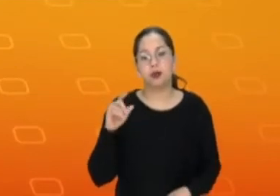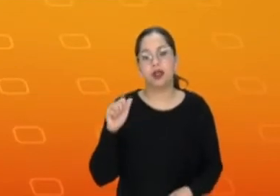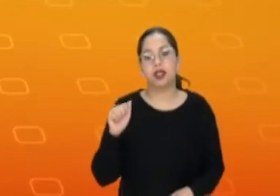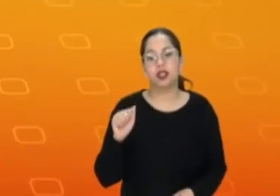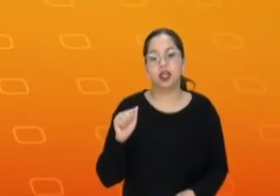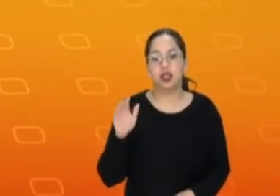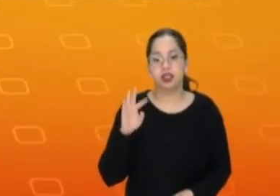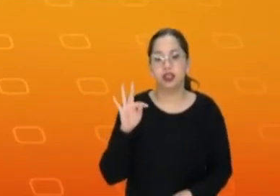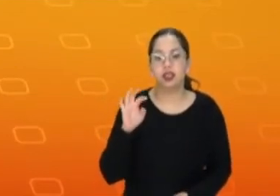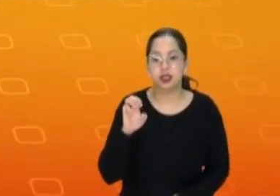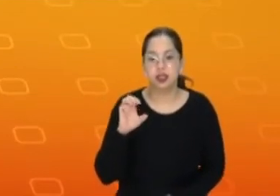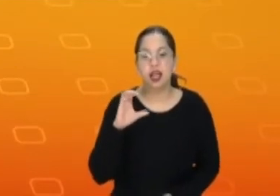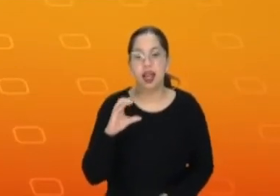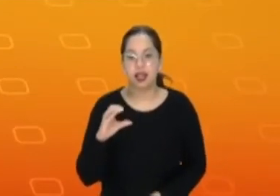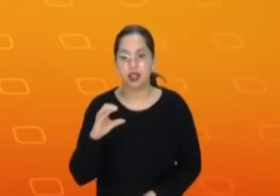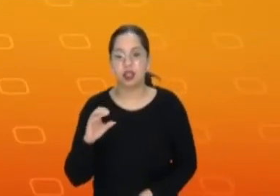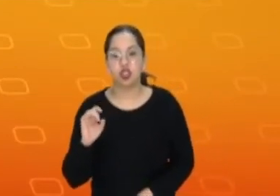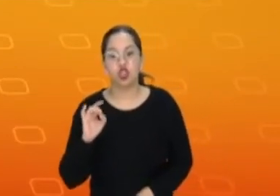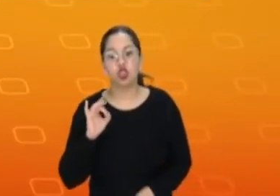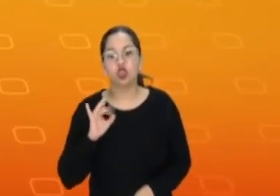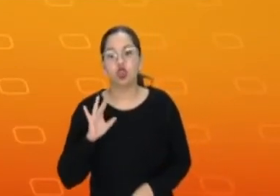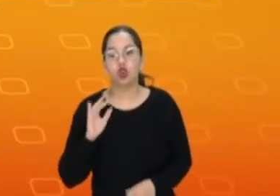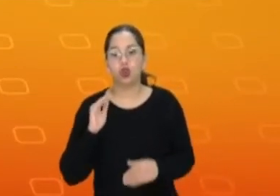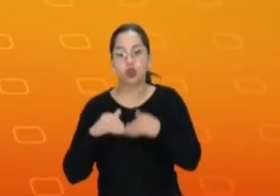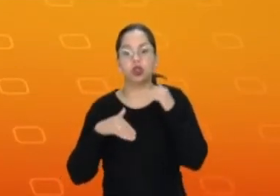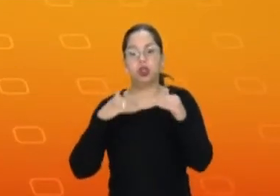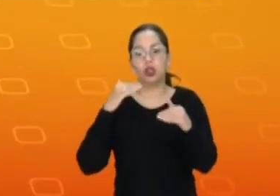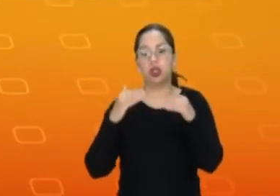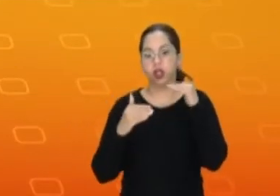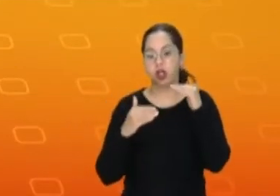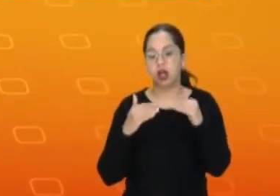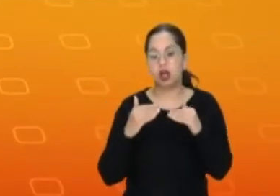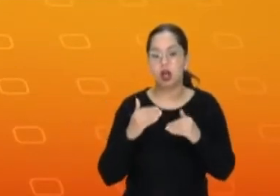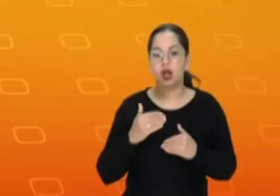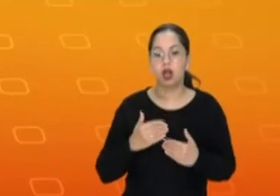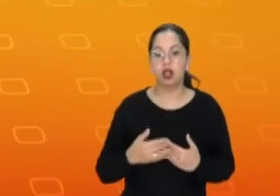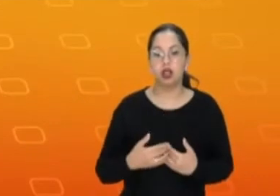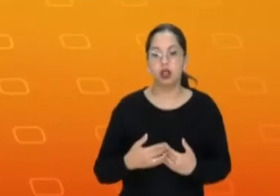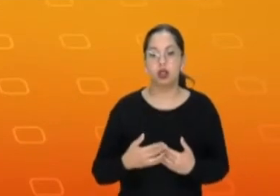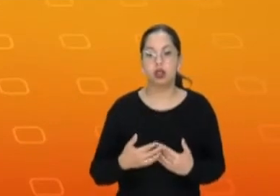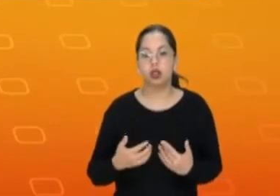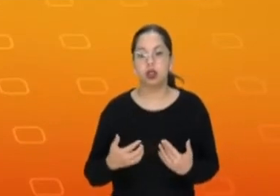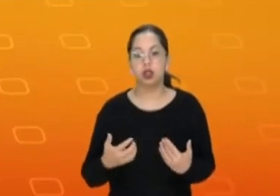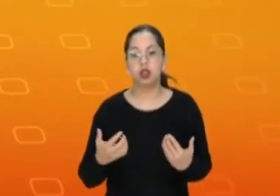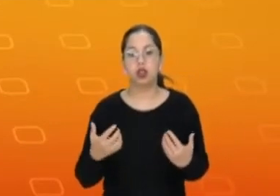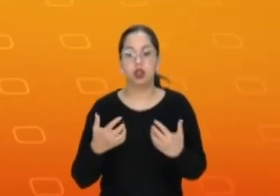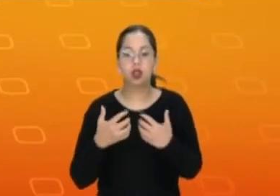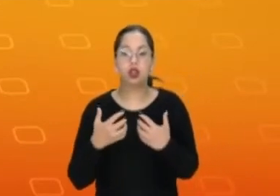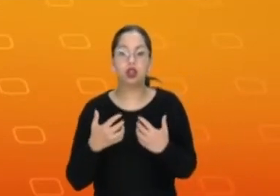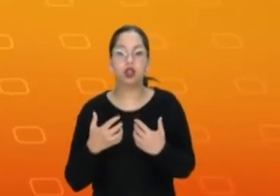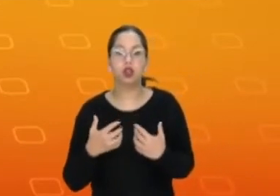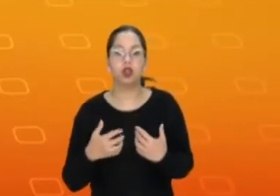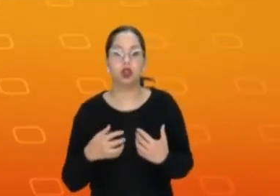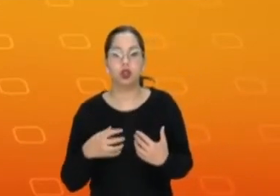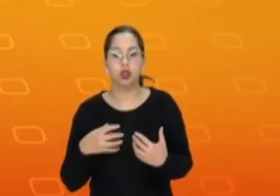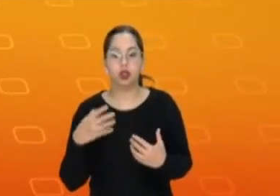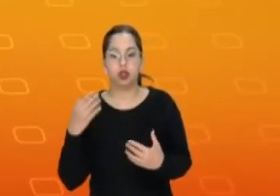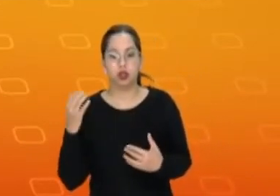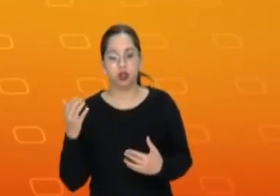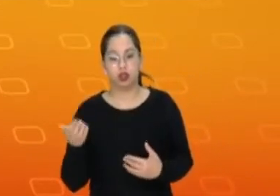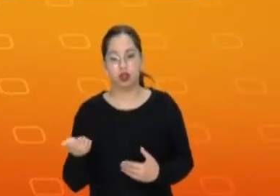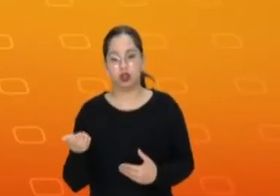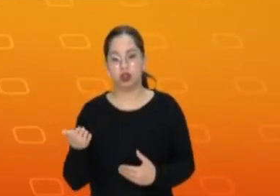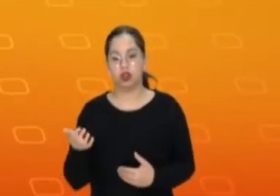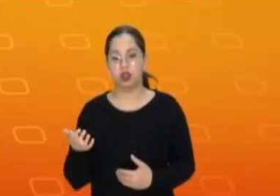evolução dela consolidando e conformando melhor, né, casando melhor a evolução